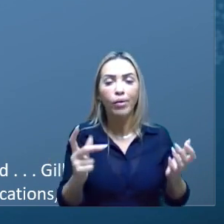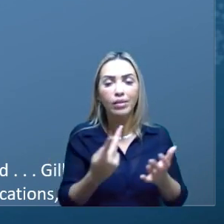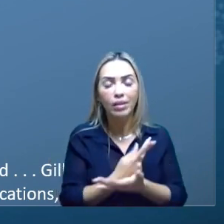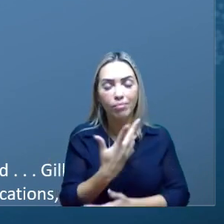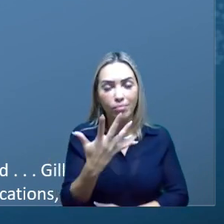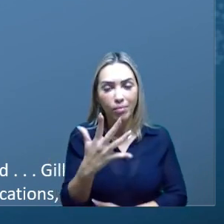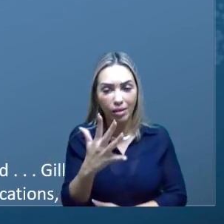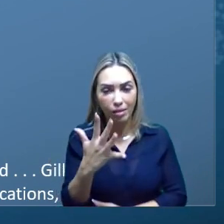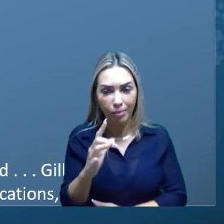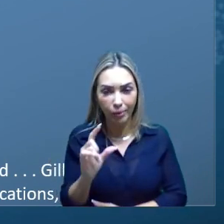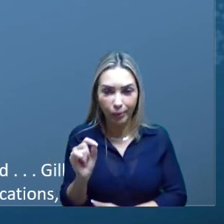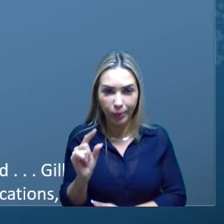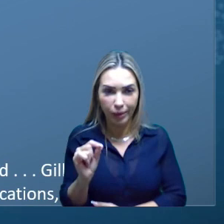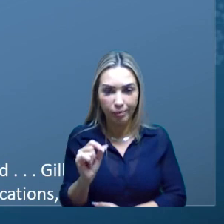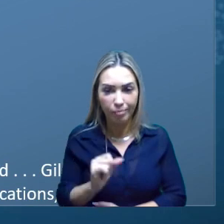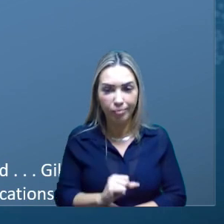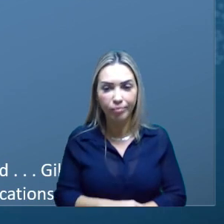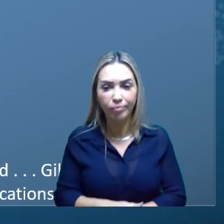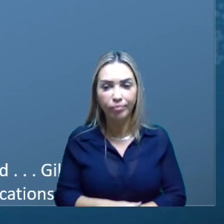aproximadamente